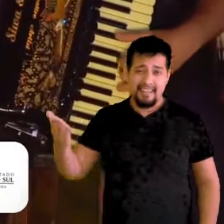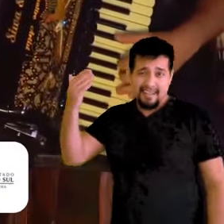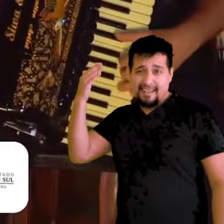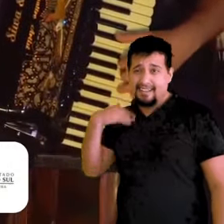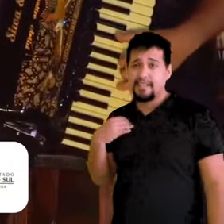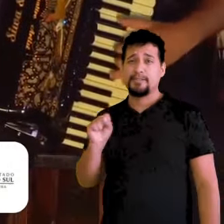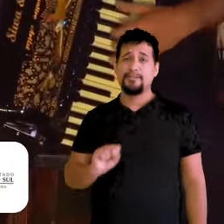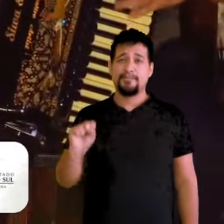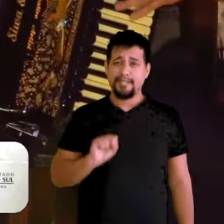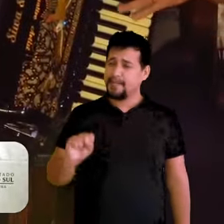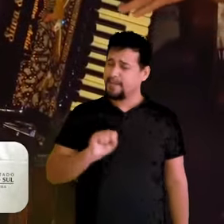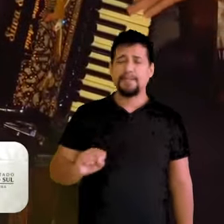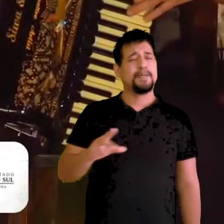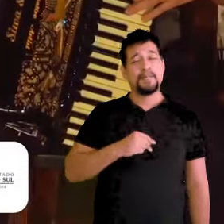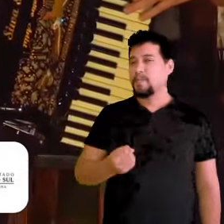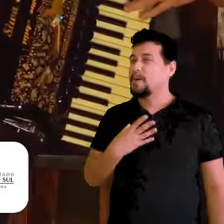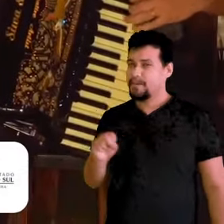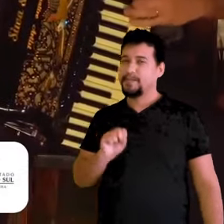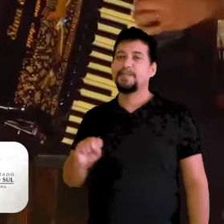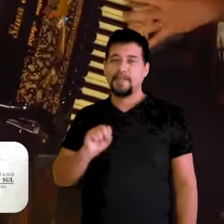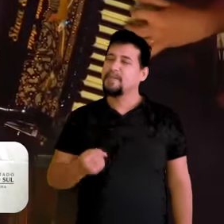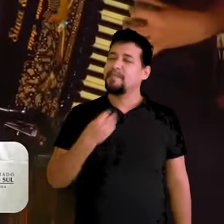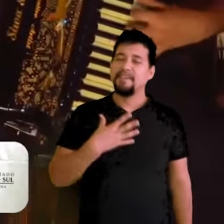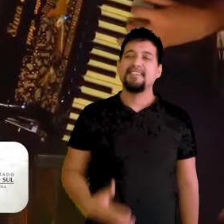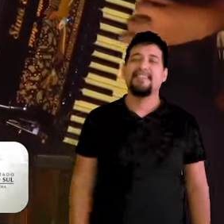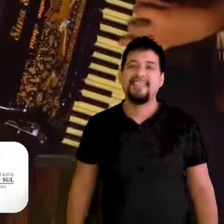No tempo que era sorteiro, né? Sorteiro é bom.